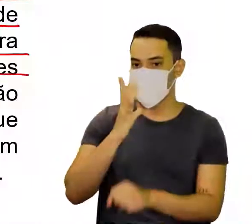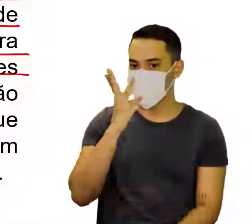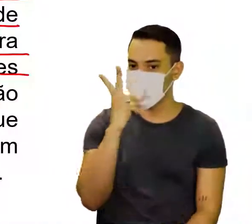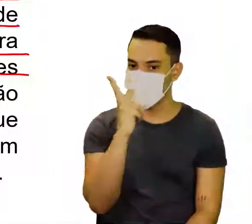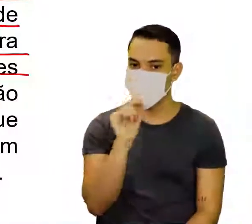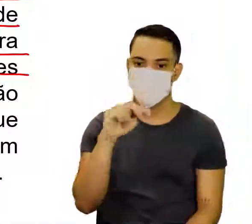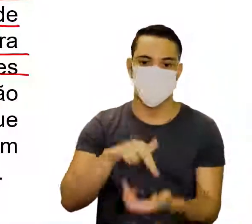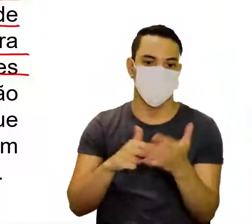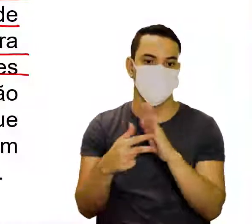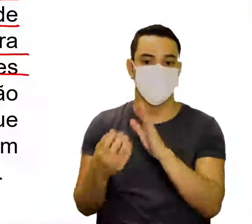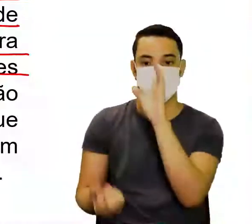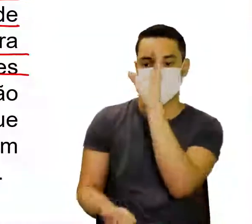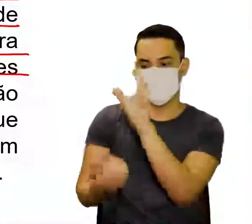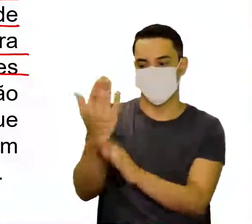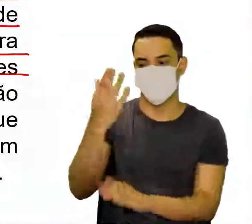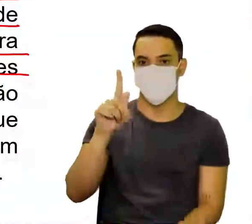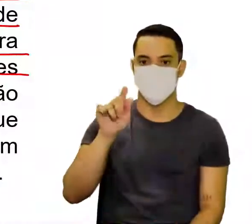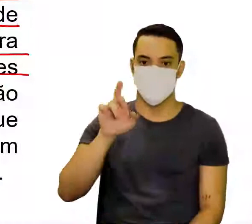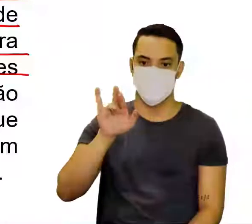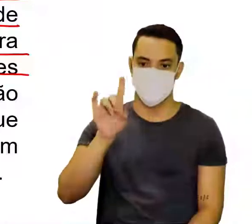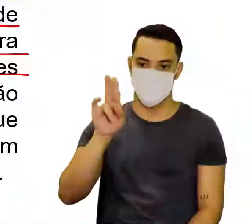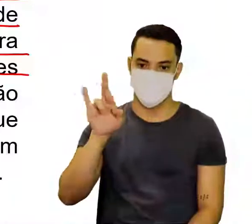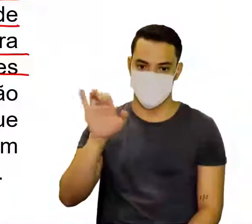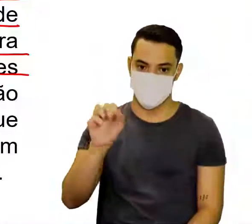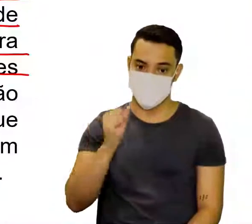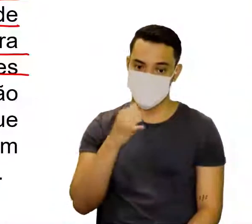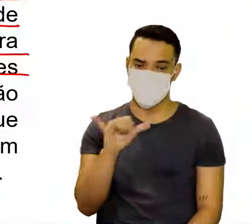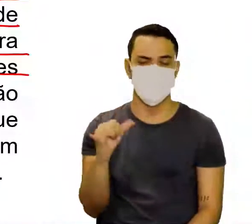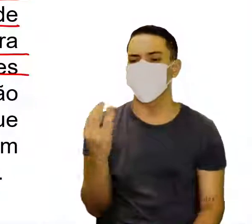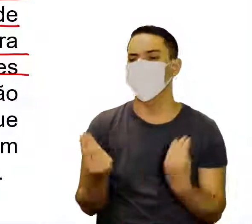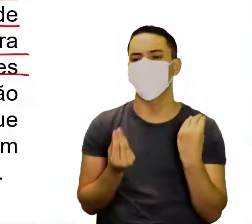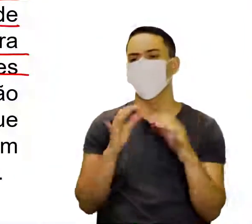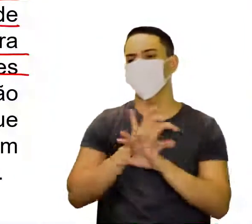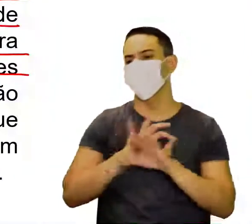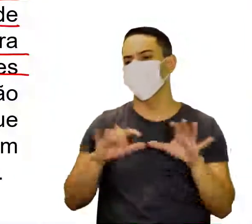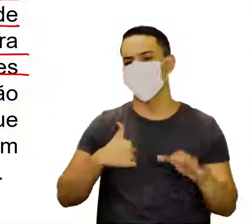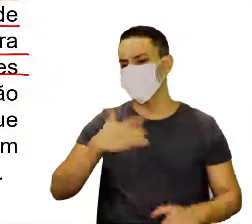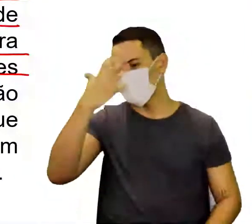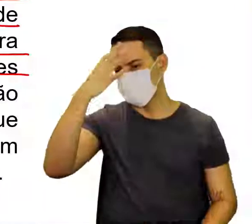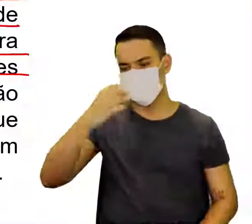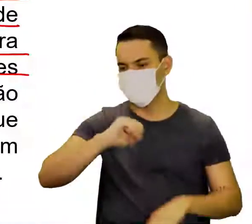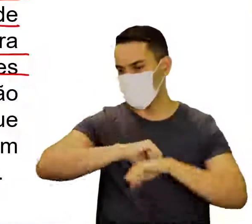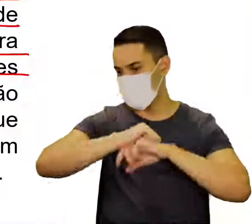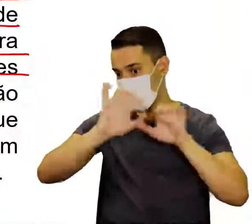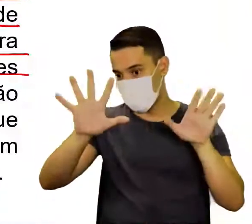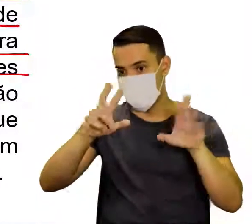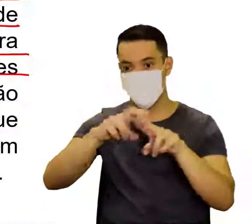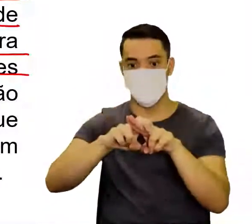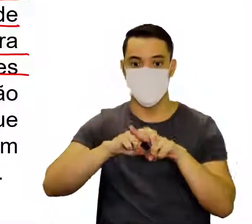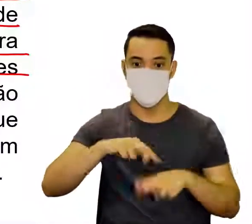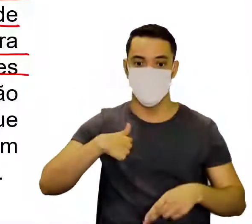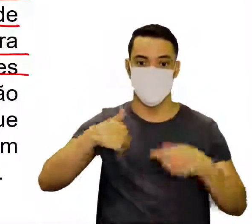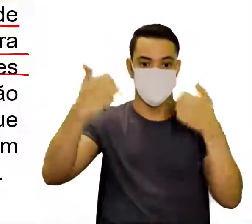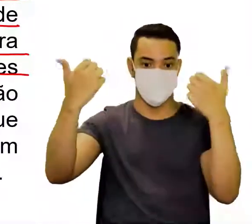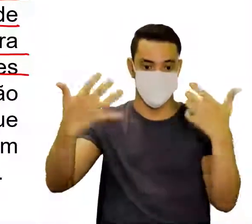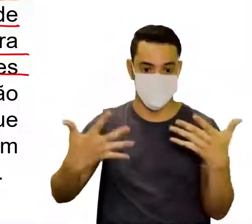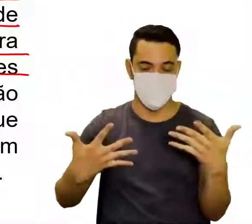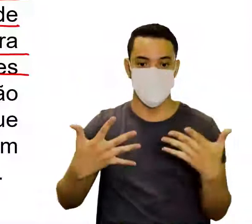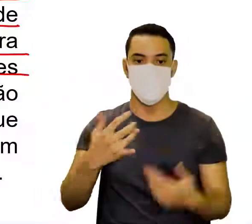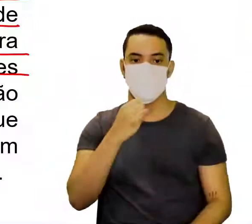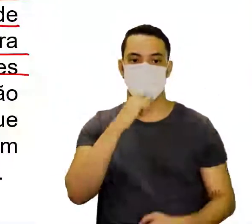de geradores elétricos. Como assim, professora? Eu não entendi muito bem. Bom, pessoal, quando o corpo